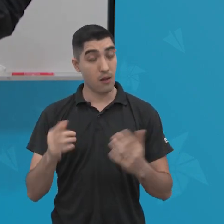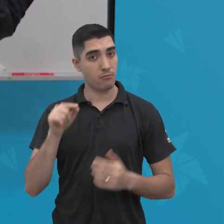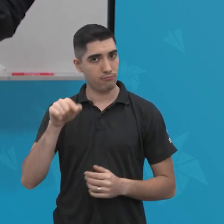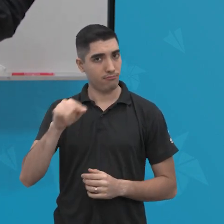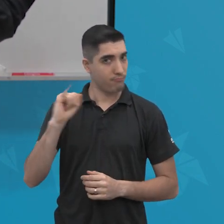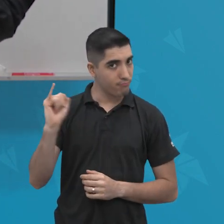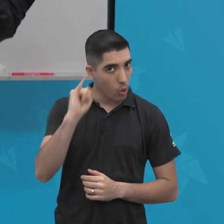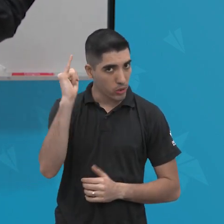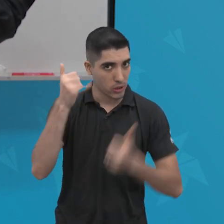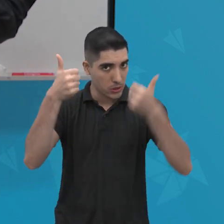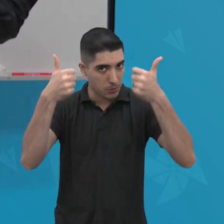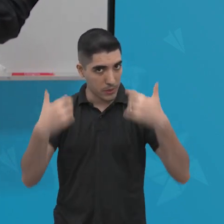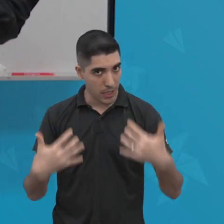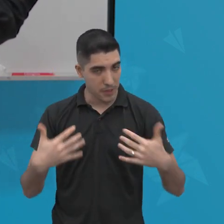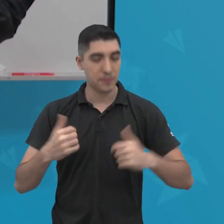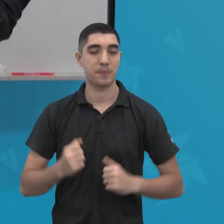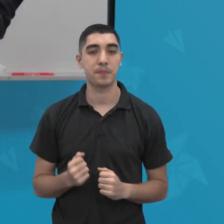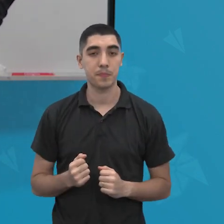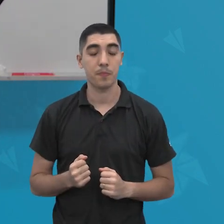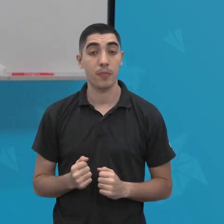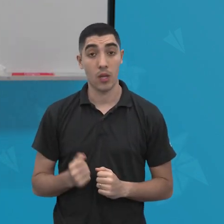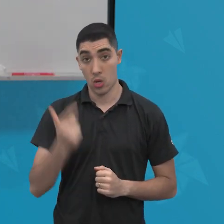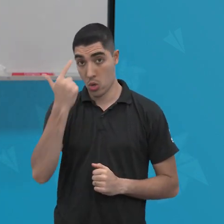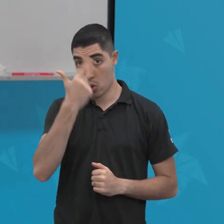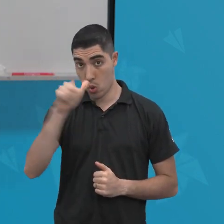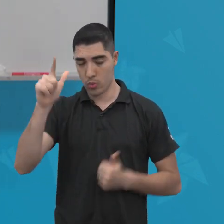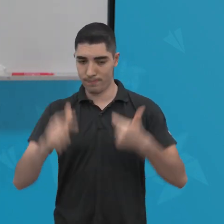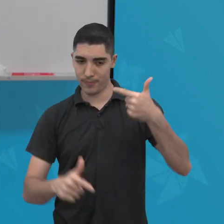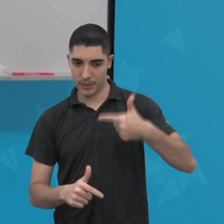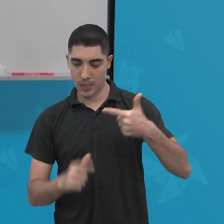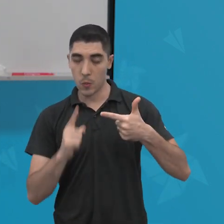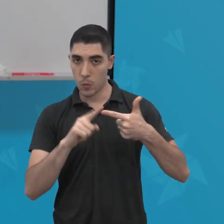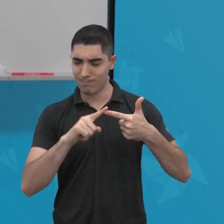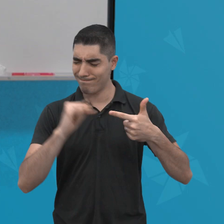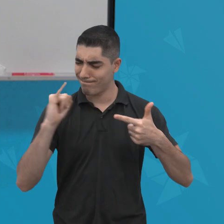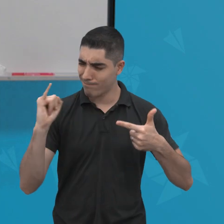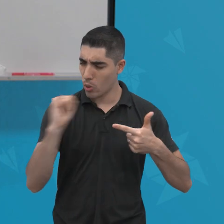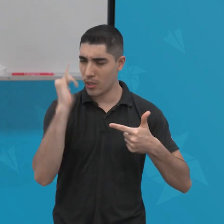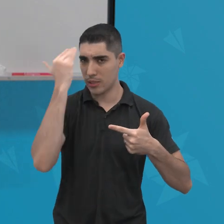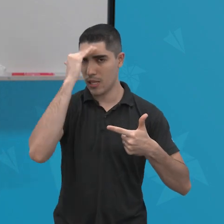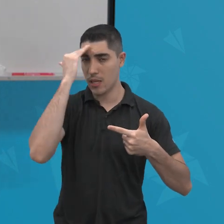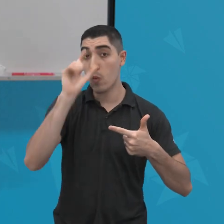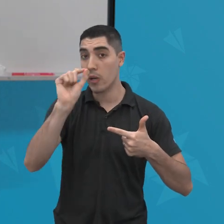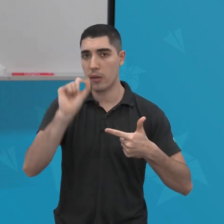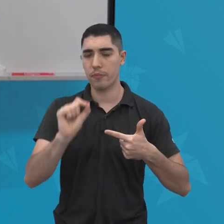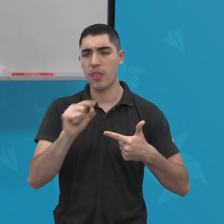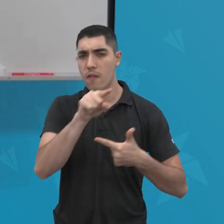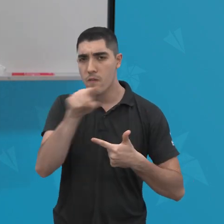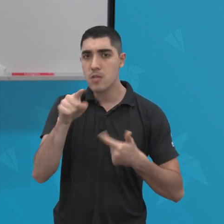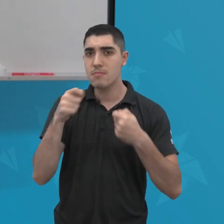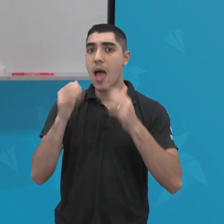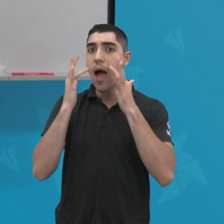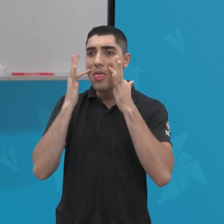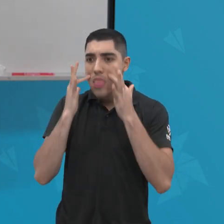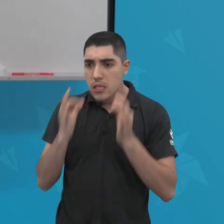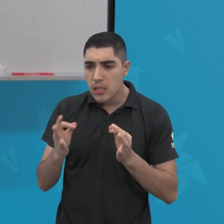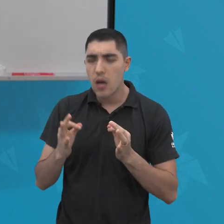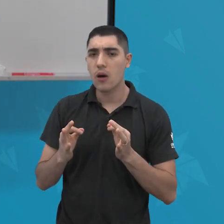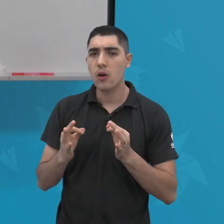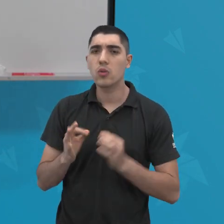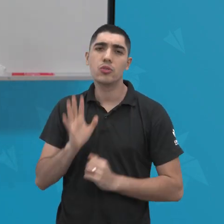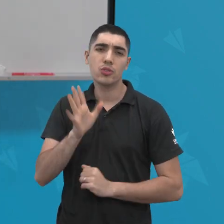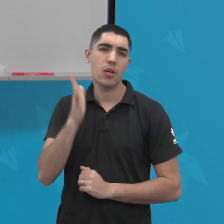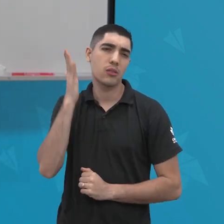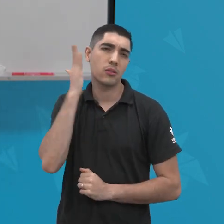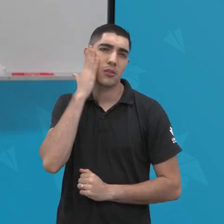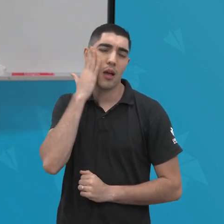esse é um ponto importante. O segundo aspecto relevante é vocês prestarem atenção em uma ideia